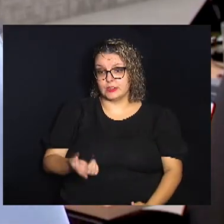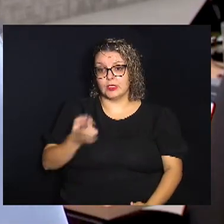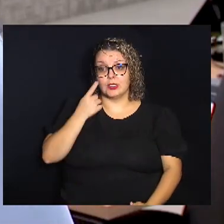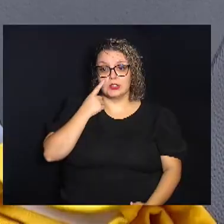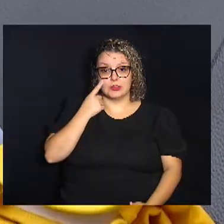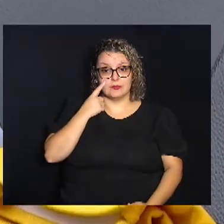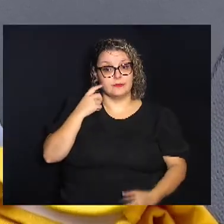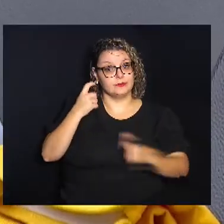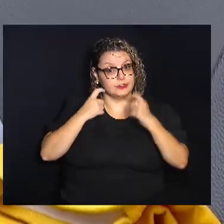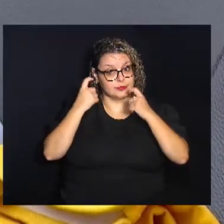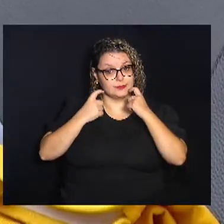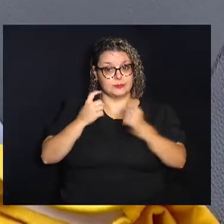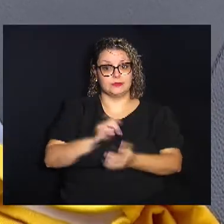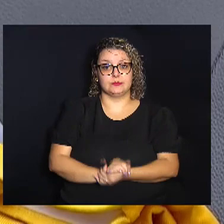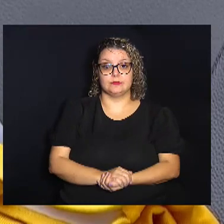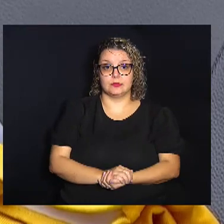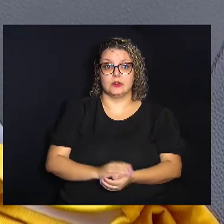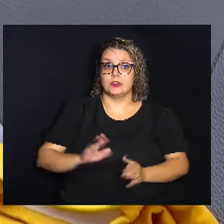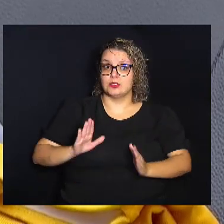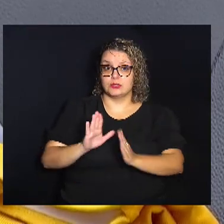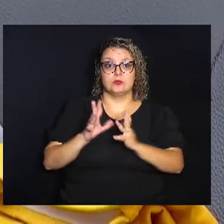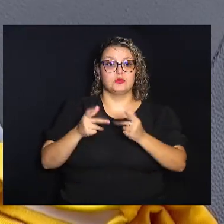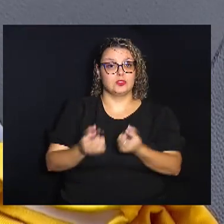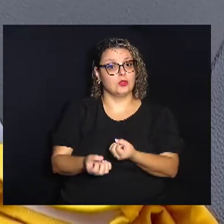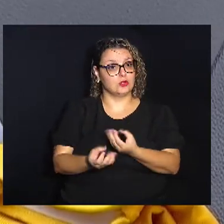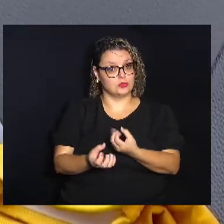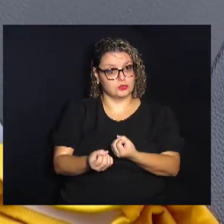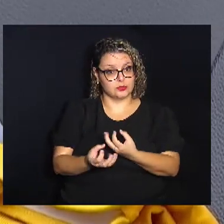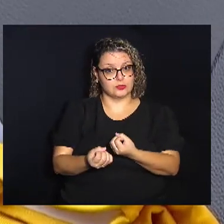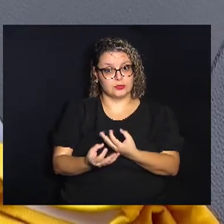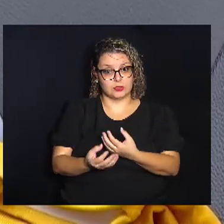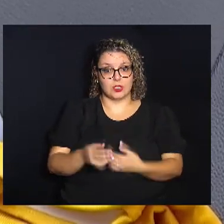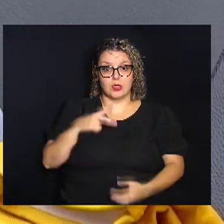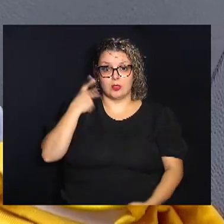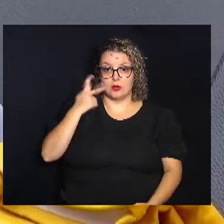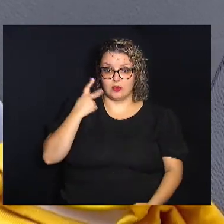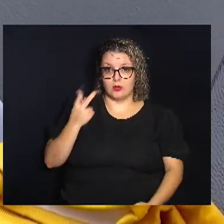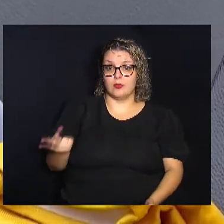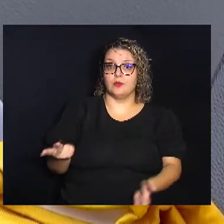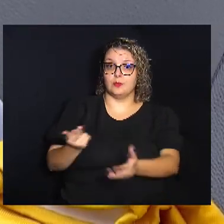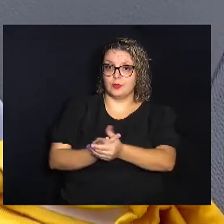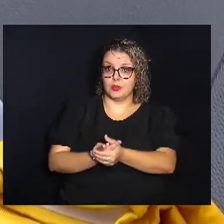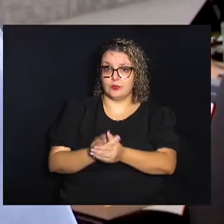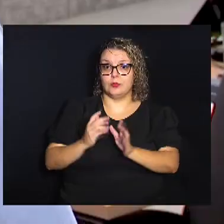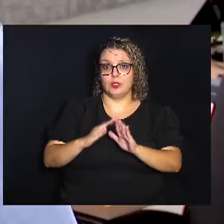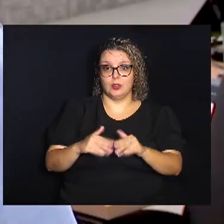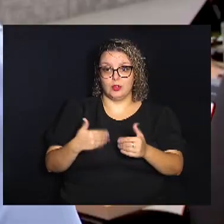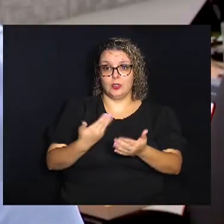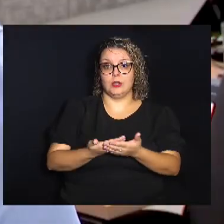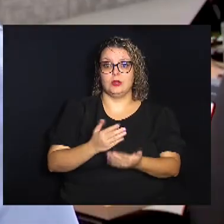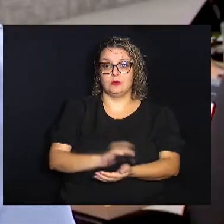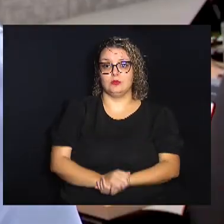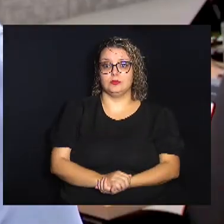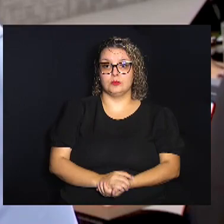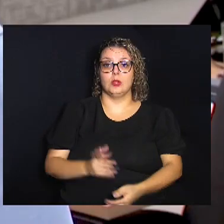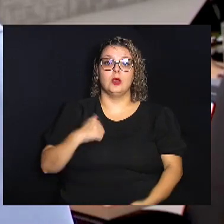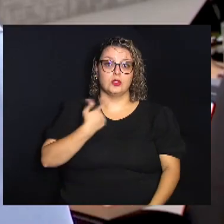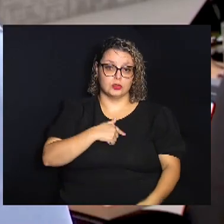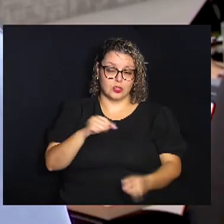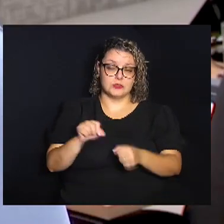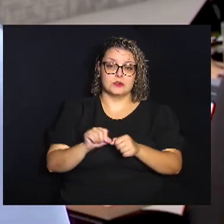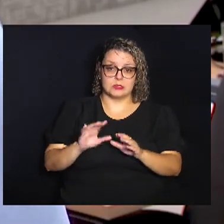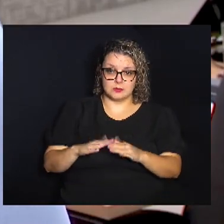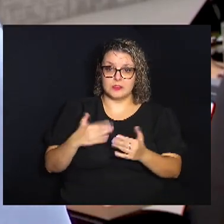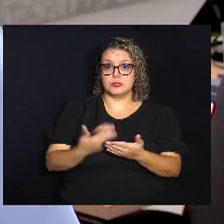muita preocupação. Diante de todas essas informações, a vereadora protocolou o requerimento. Nós fizemos esse